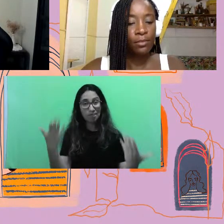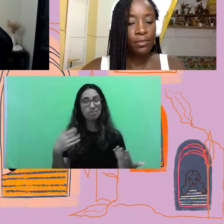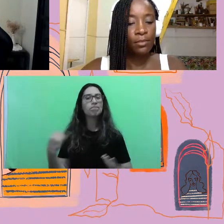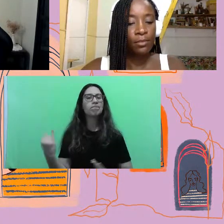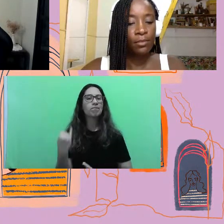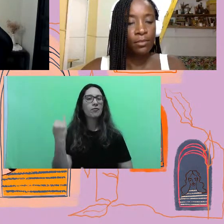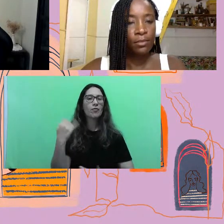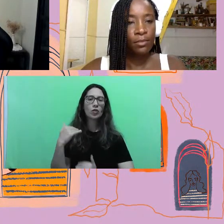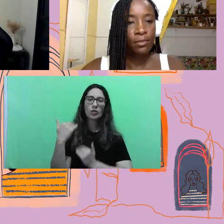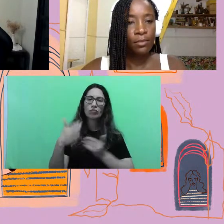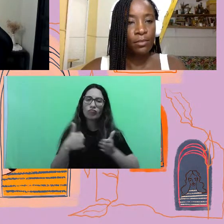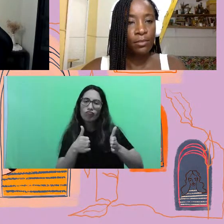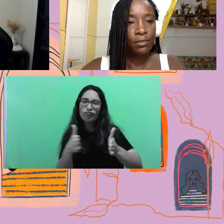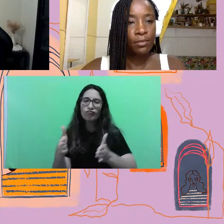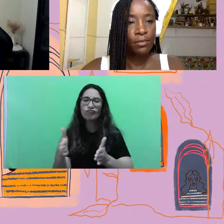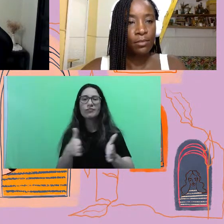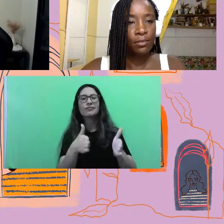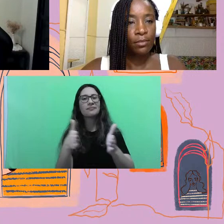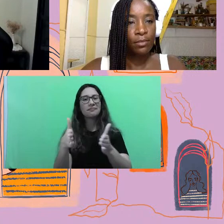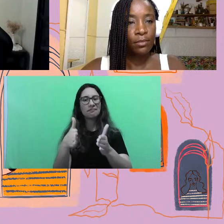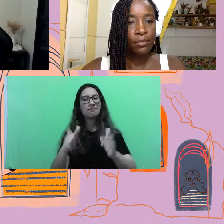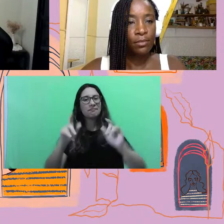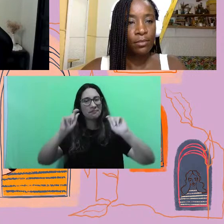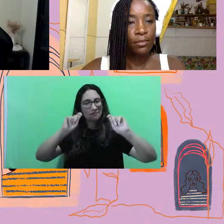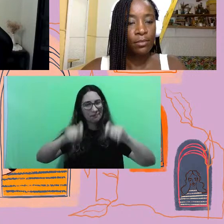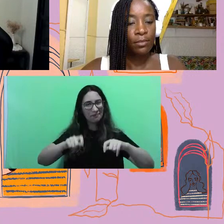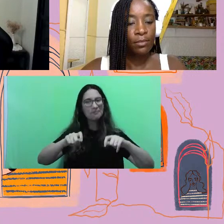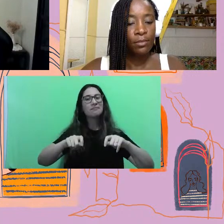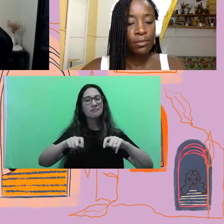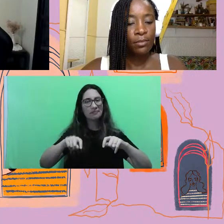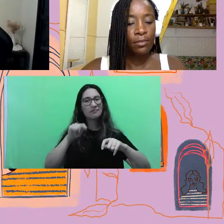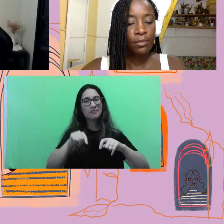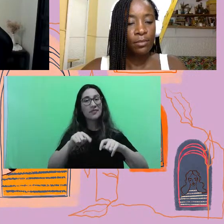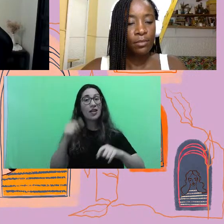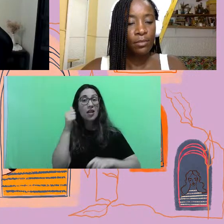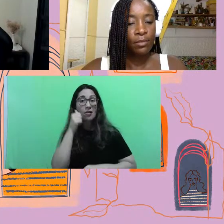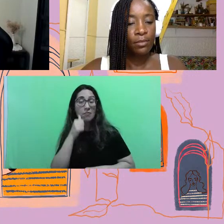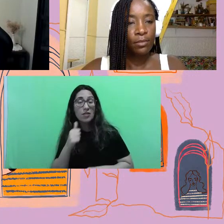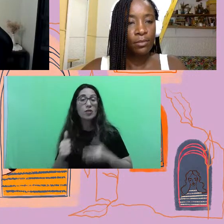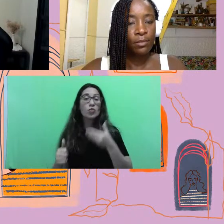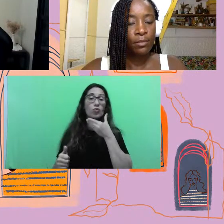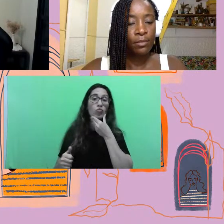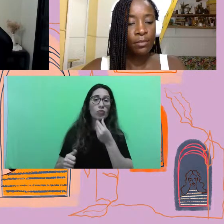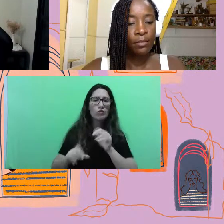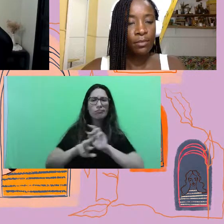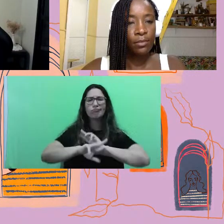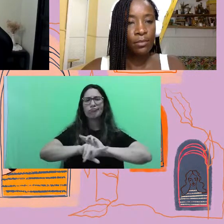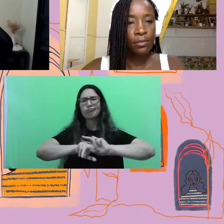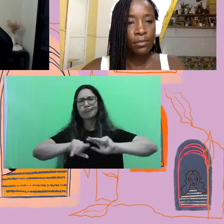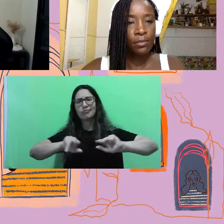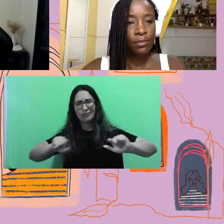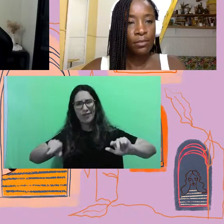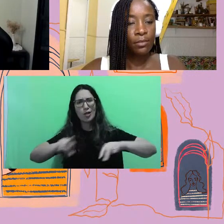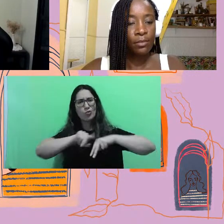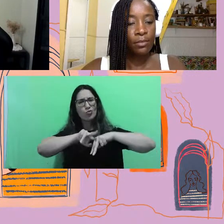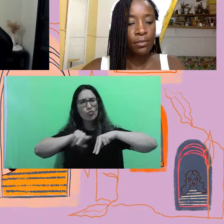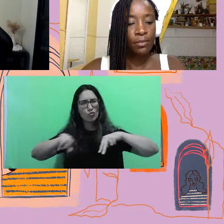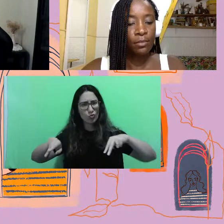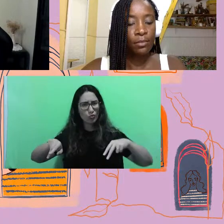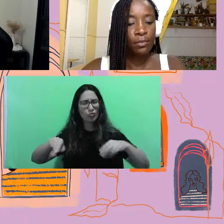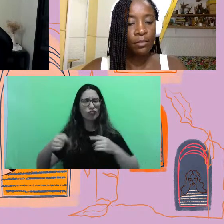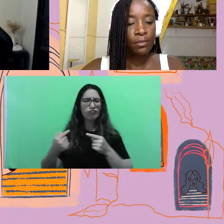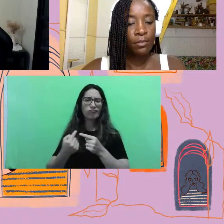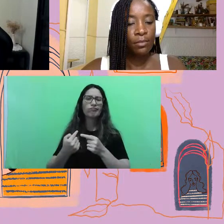construindo esses caminhos de possibilidades para essas meninas, meninos, menines que vêm aí após